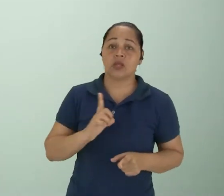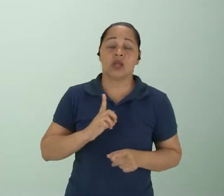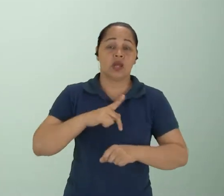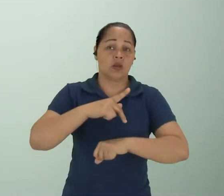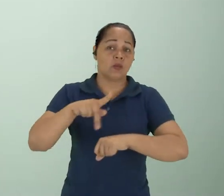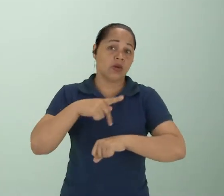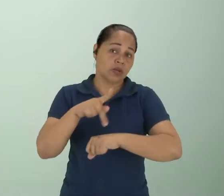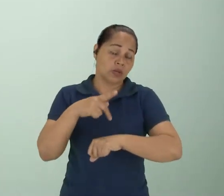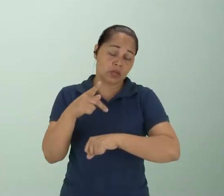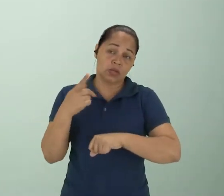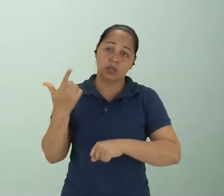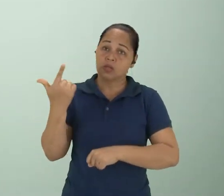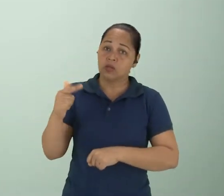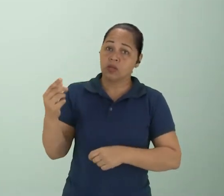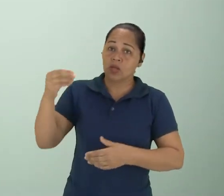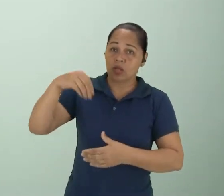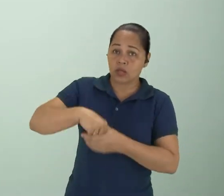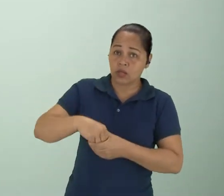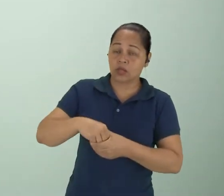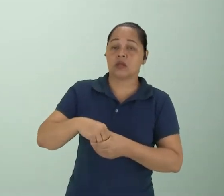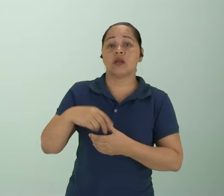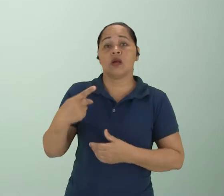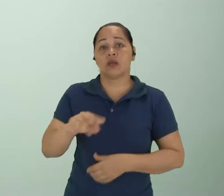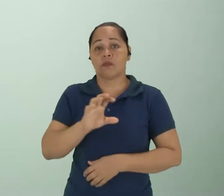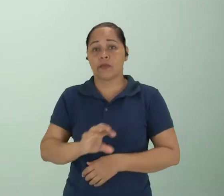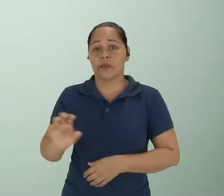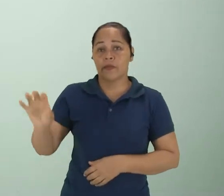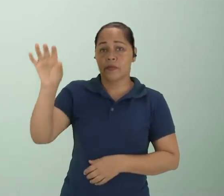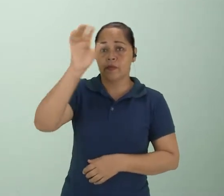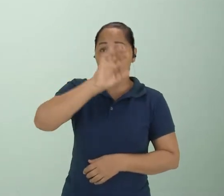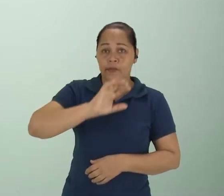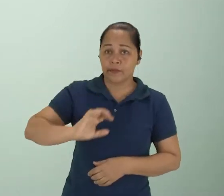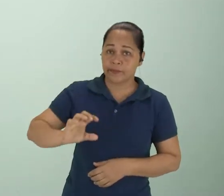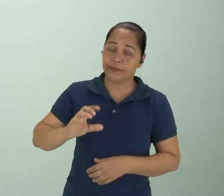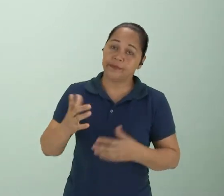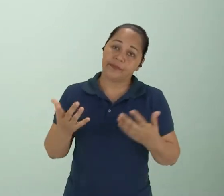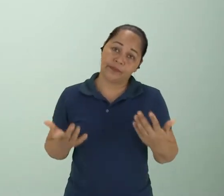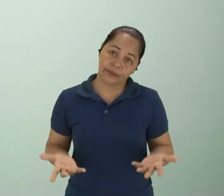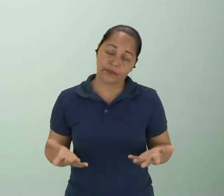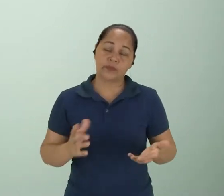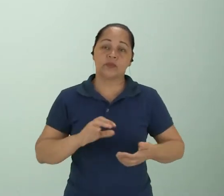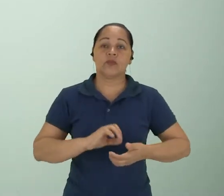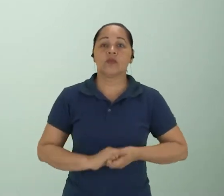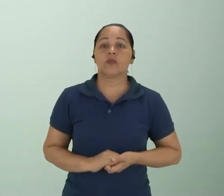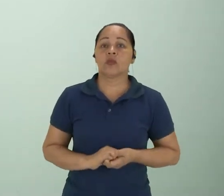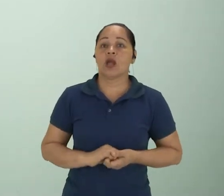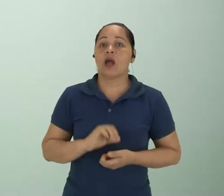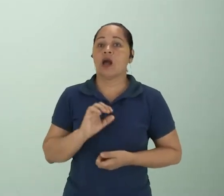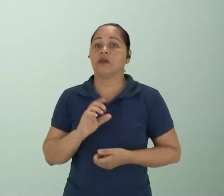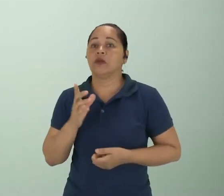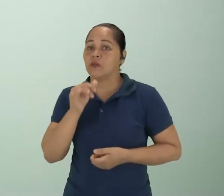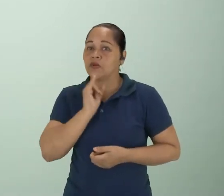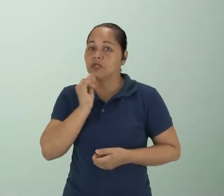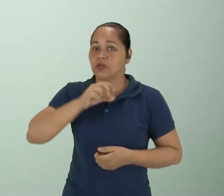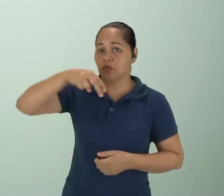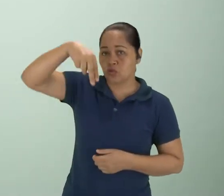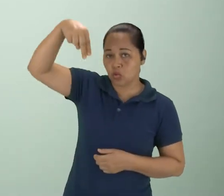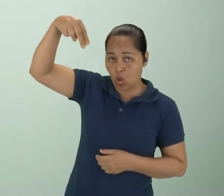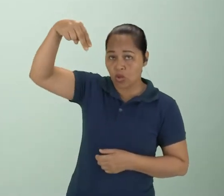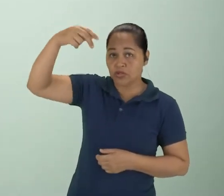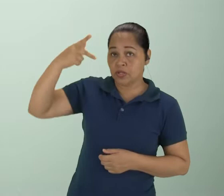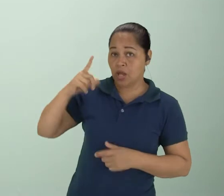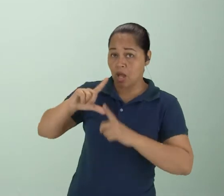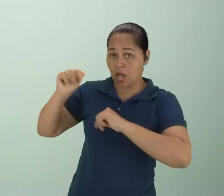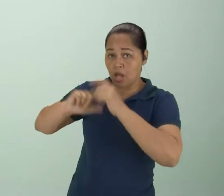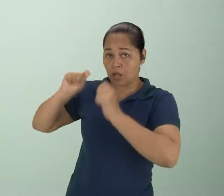que temos dentro das nossas regionalidades, das nossas regiões do Brasil afora. Você sai aqui do norte, do Acre, e